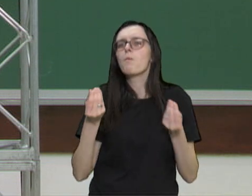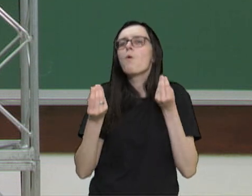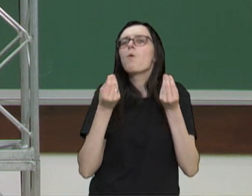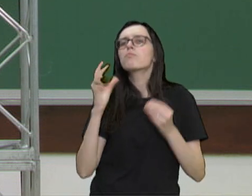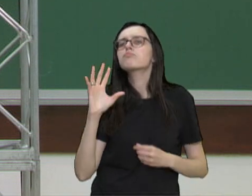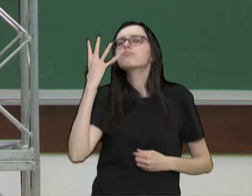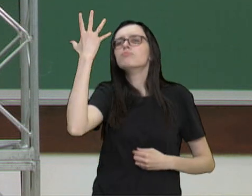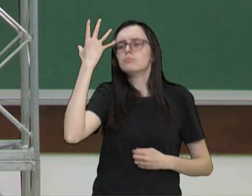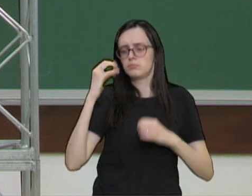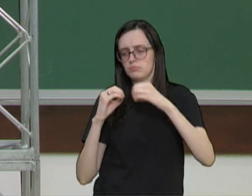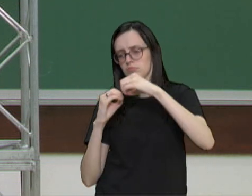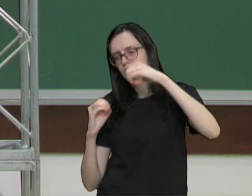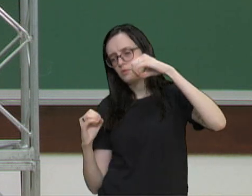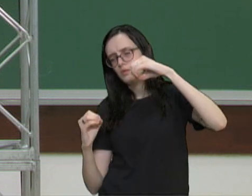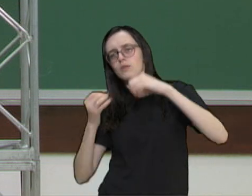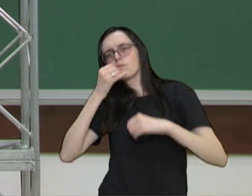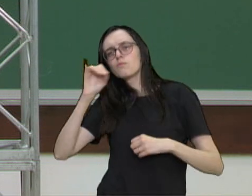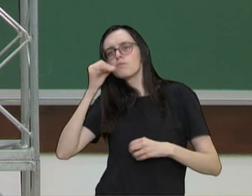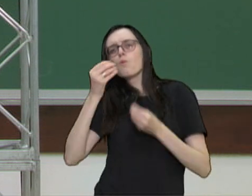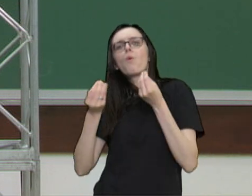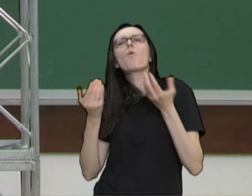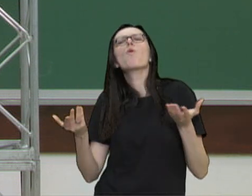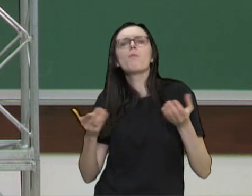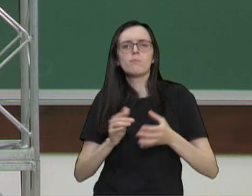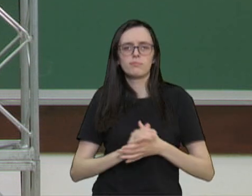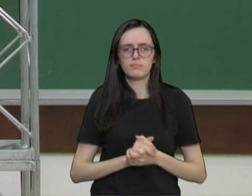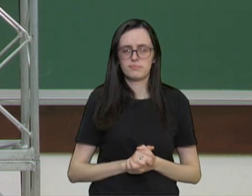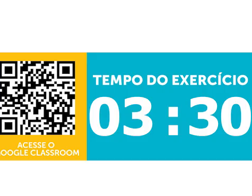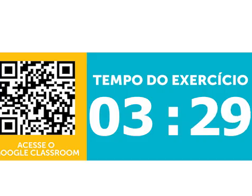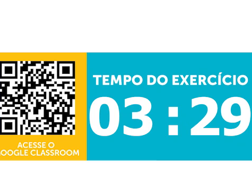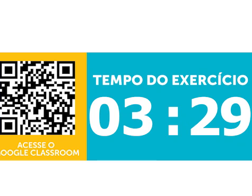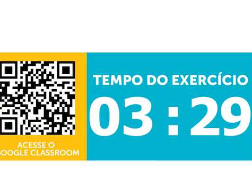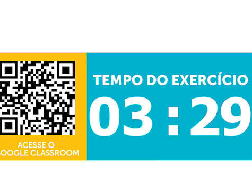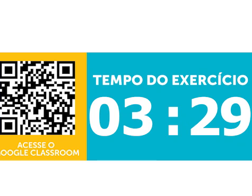ocorre a eletrização à distância?